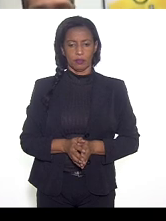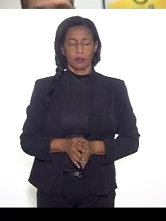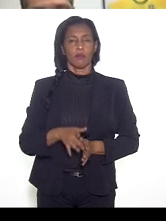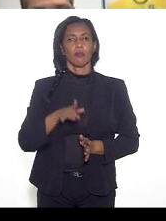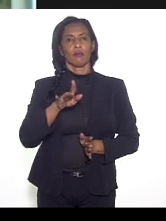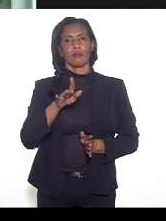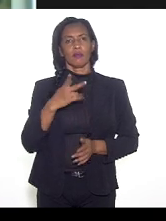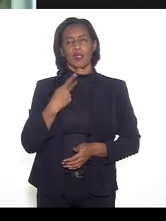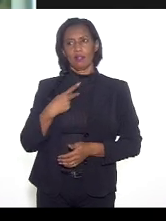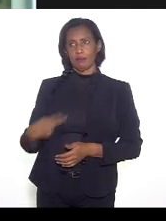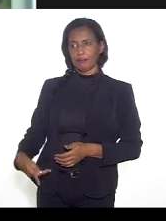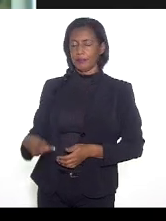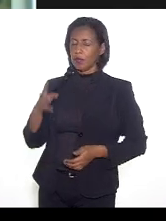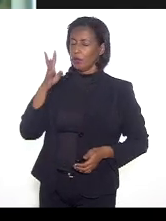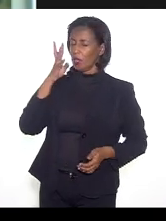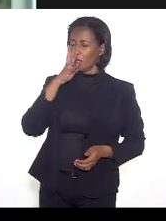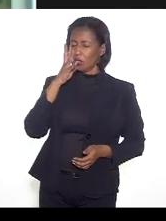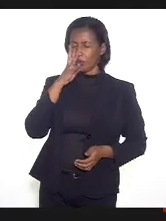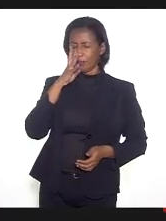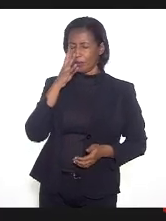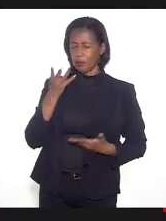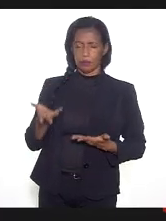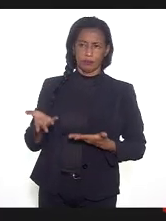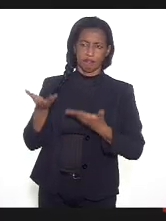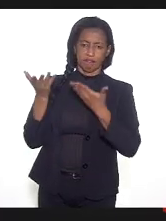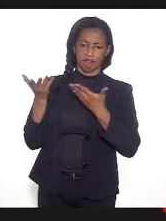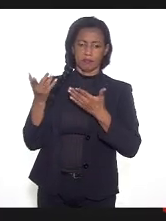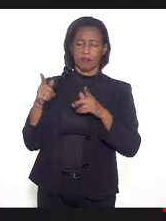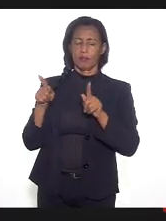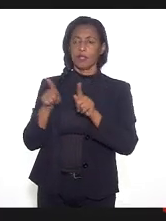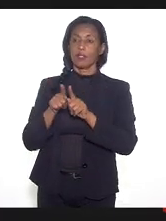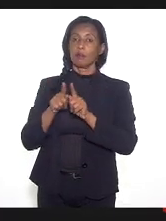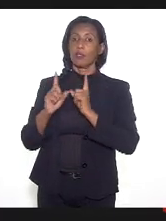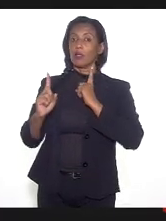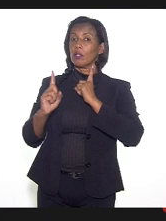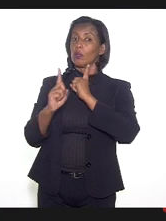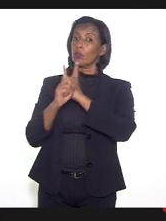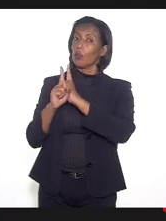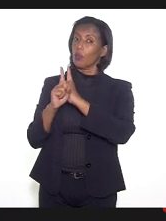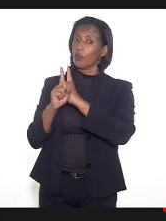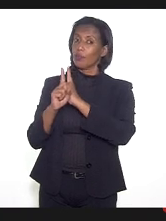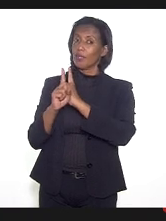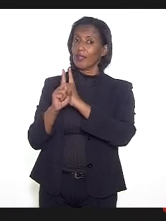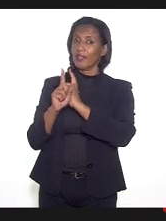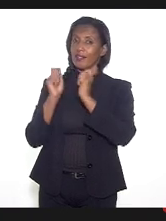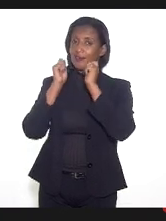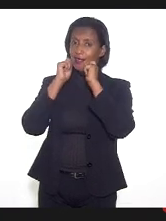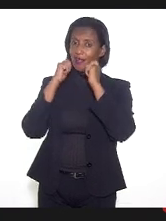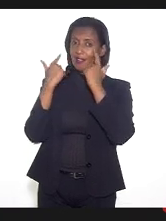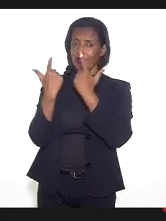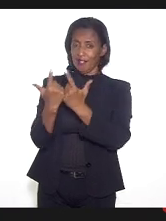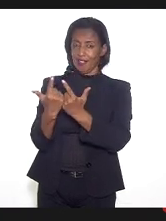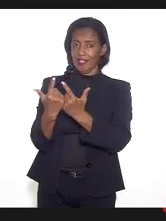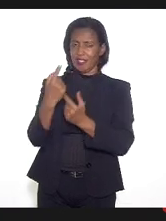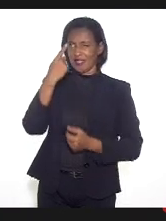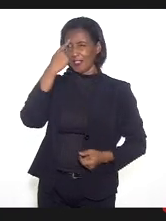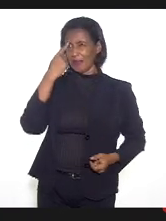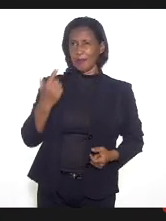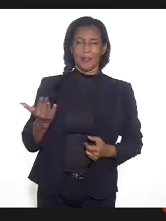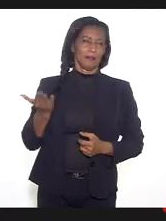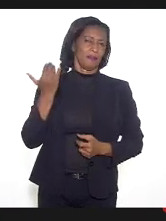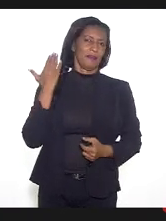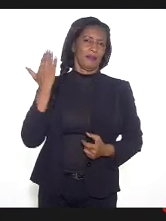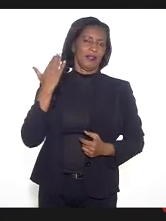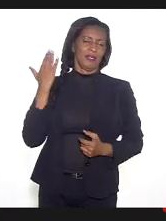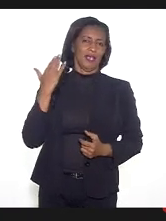admiro muito Vossa Excelência, né? Inclusive, lhe encontrei aqui na entrada da Alerj semana passada, que